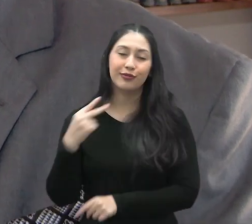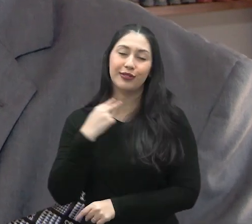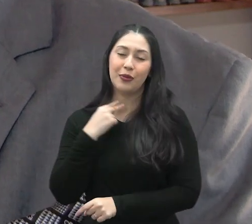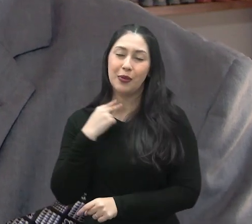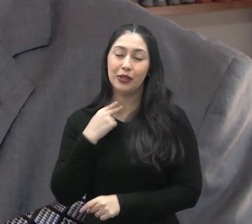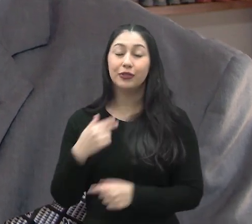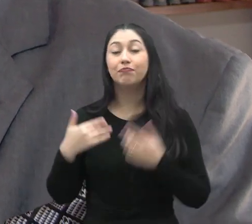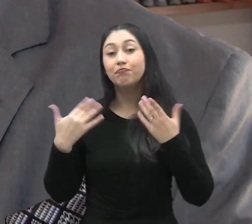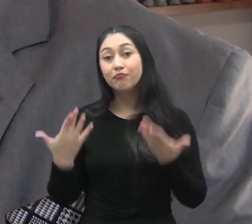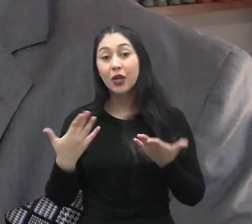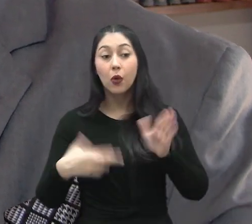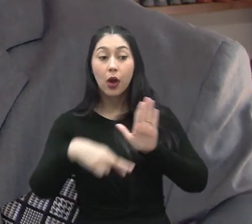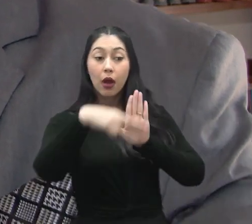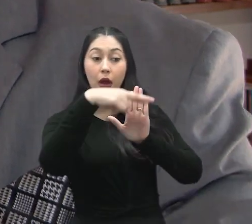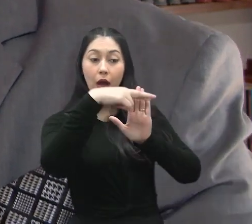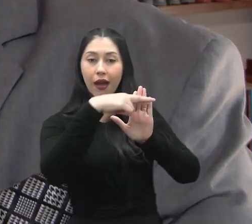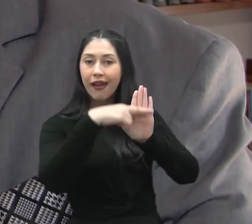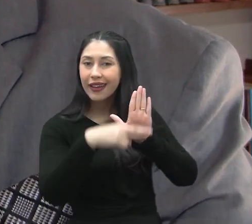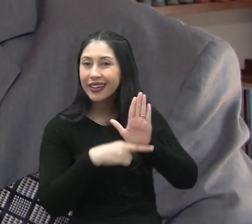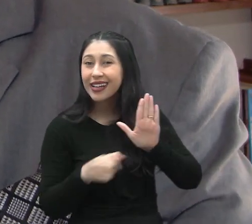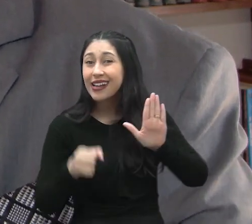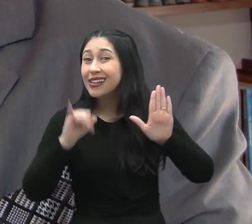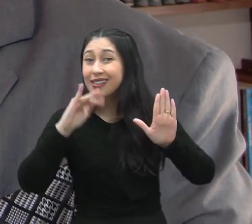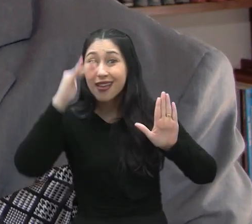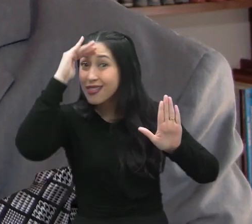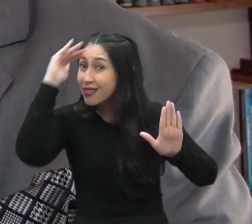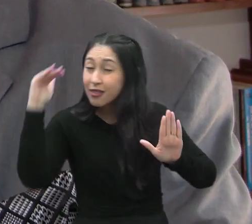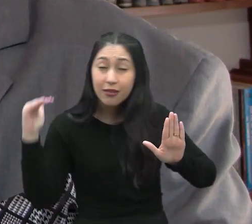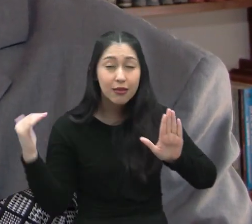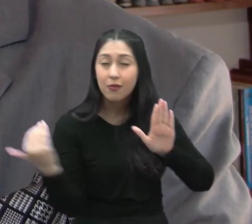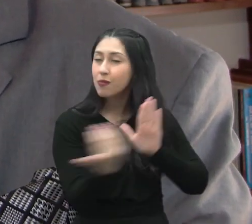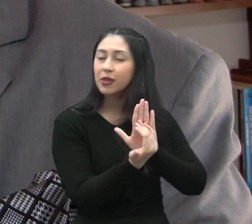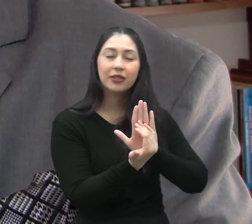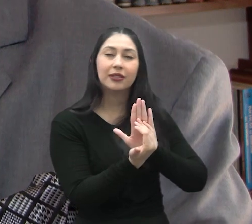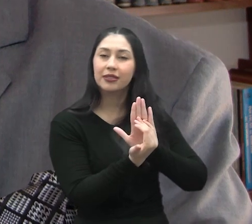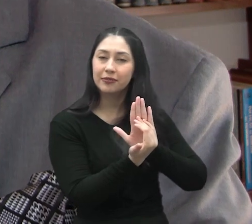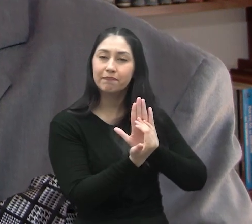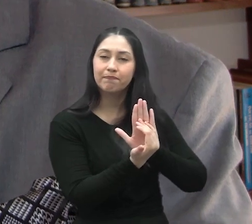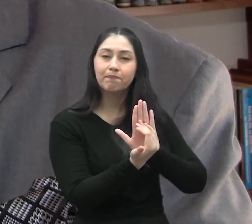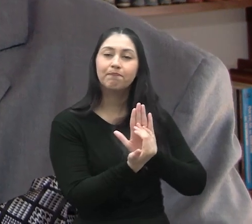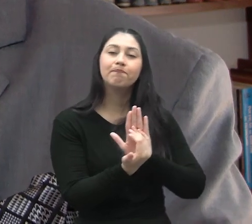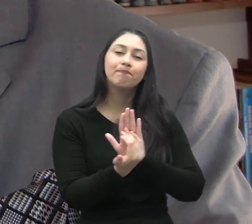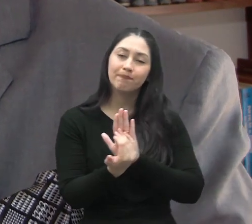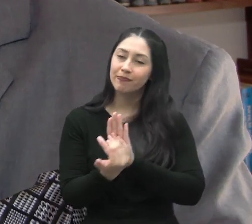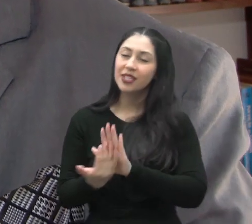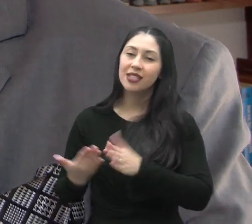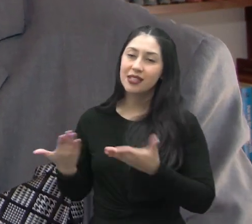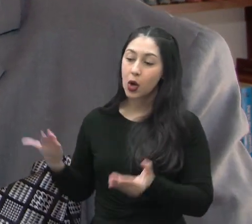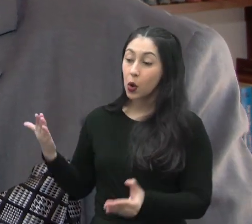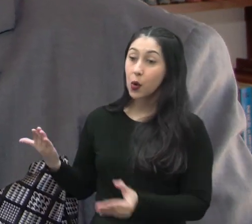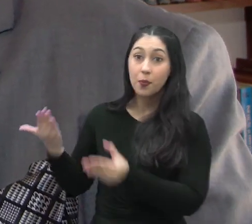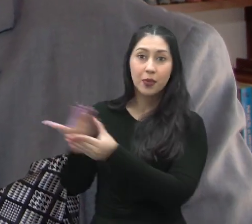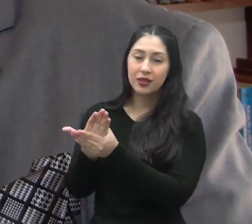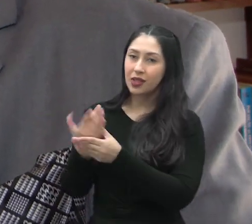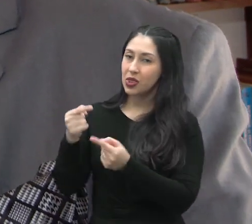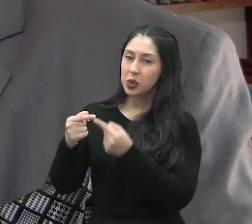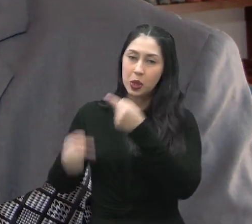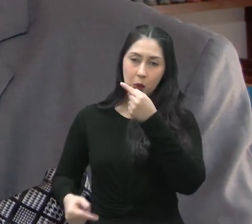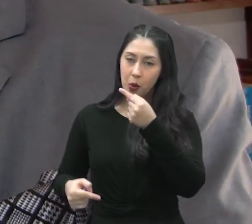são cláusulas que, se elas violadas dentro de um processo legislativo municipal, tende o processo